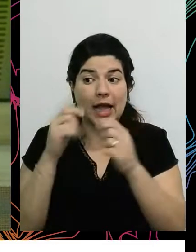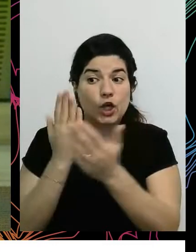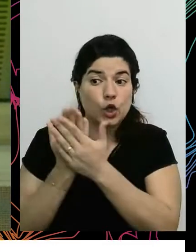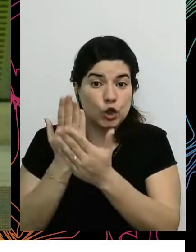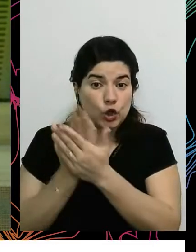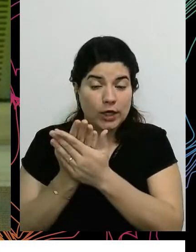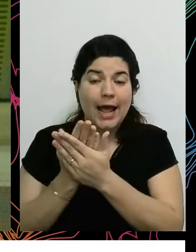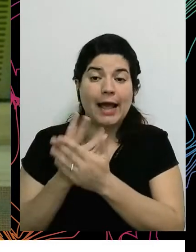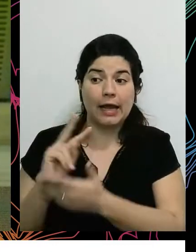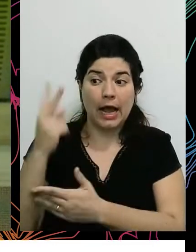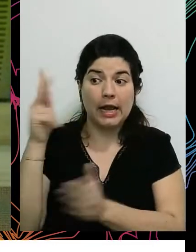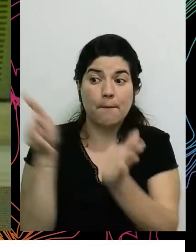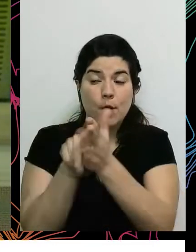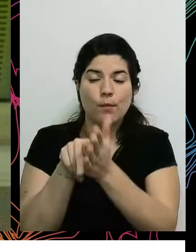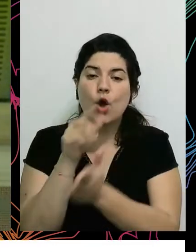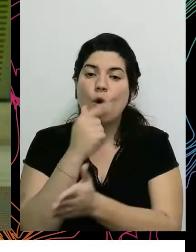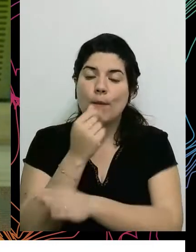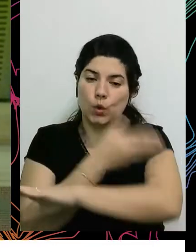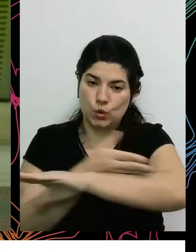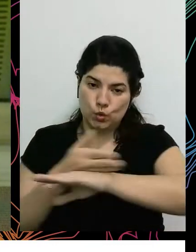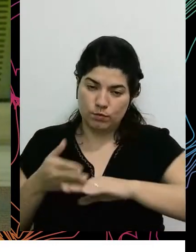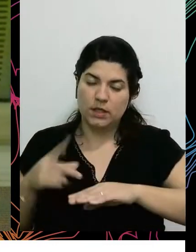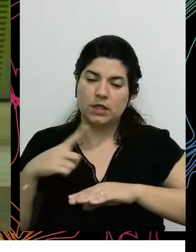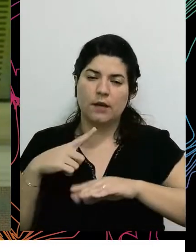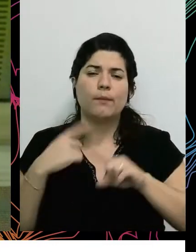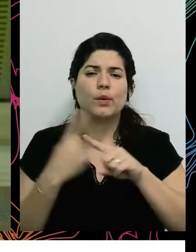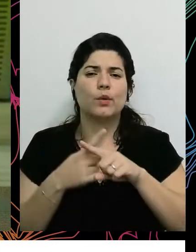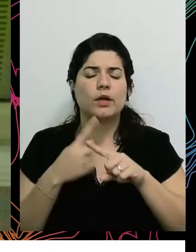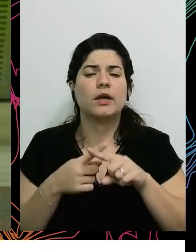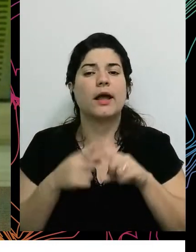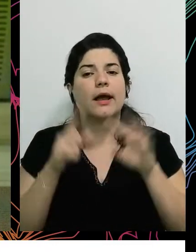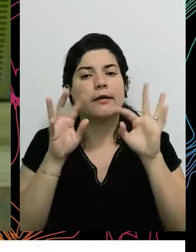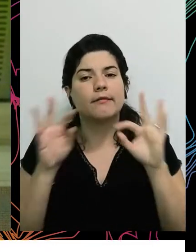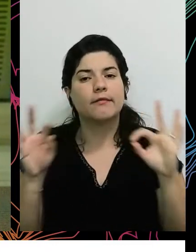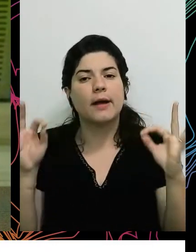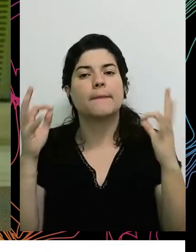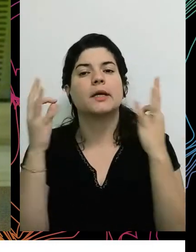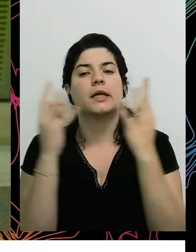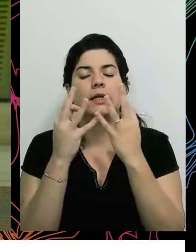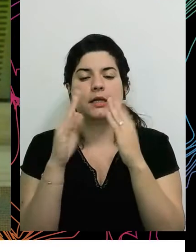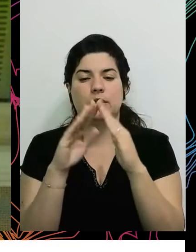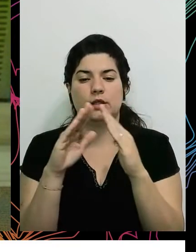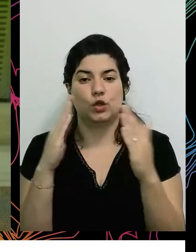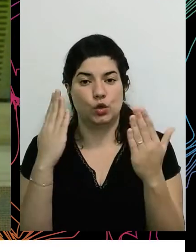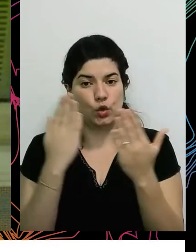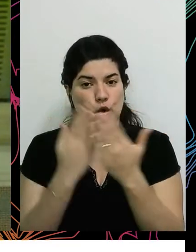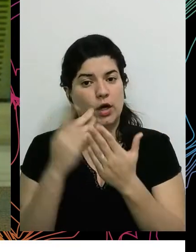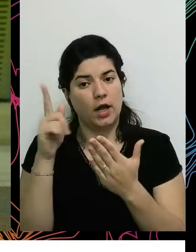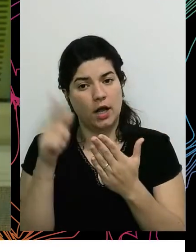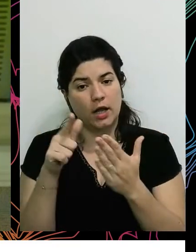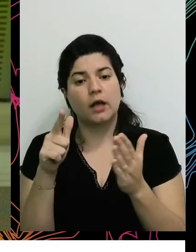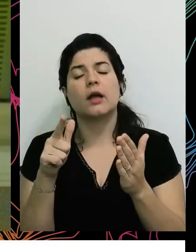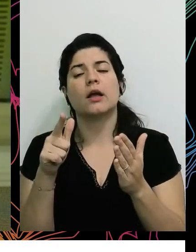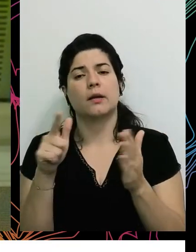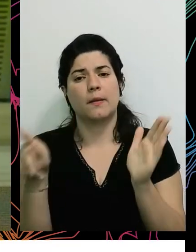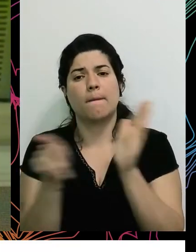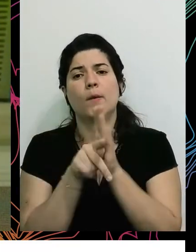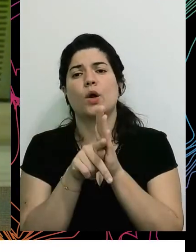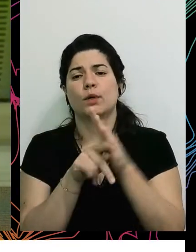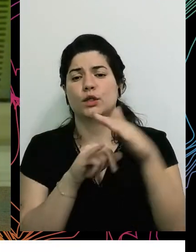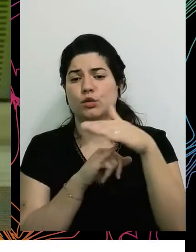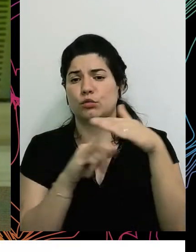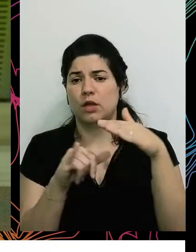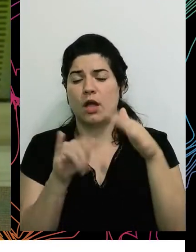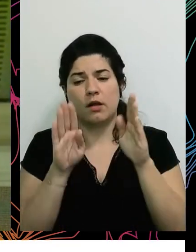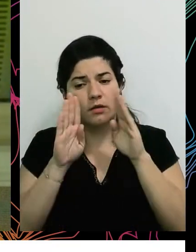masculinas. Afinal de contas, a família, a escola, são instituições que direcionam as meninas e